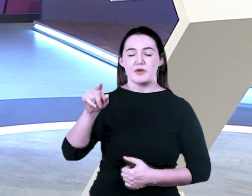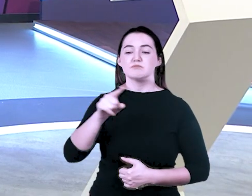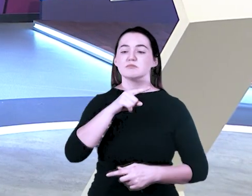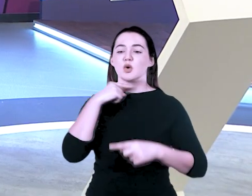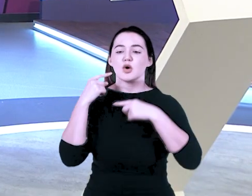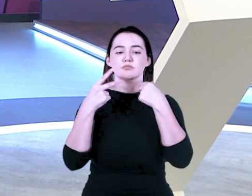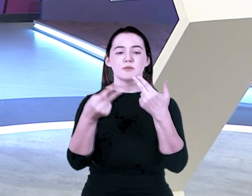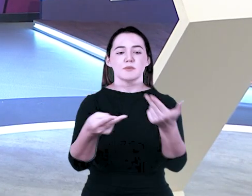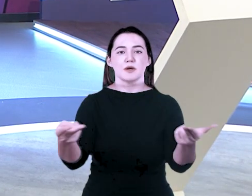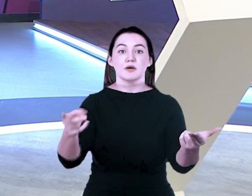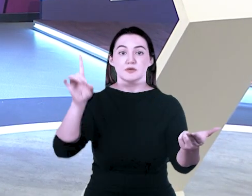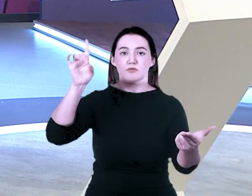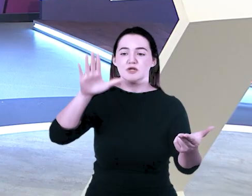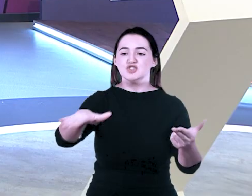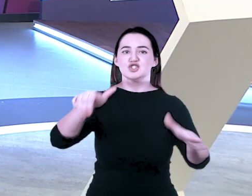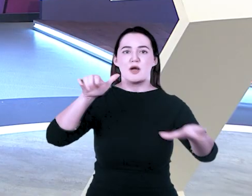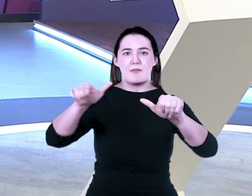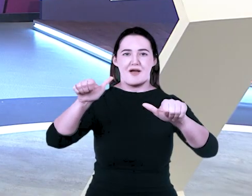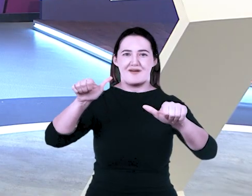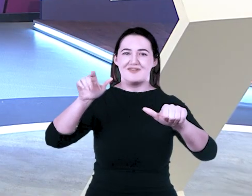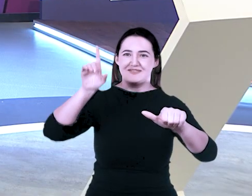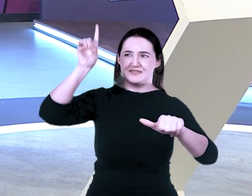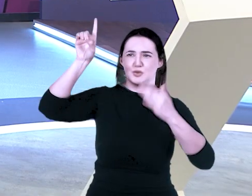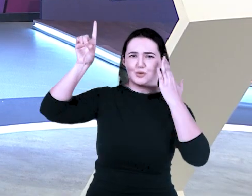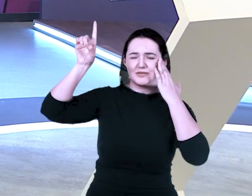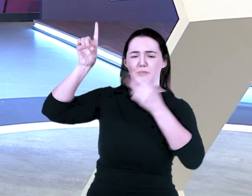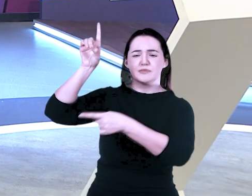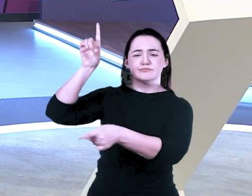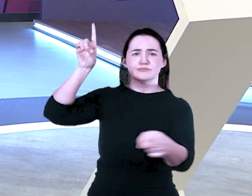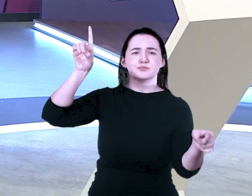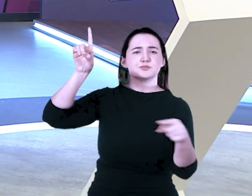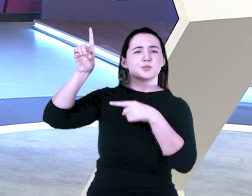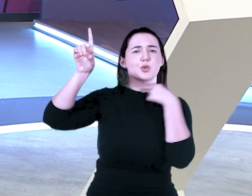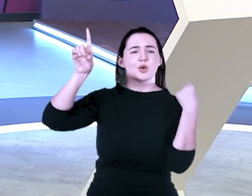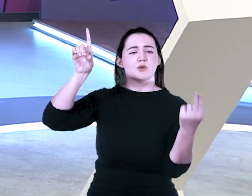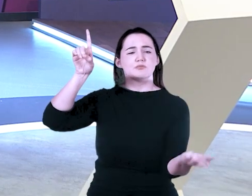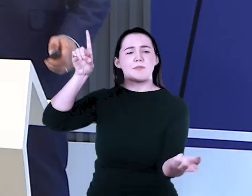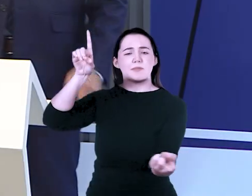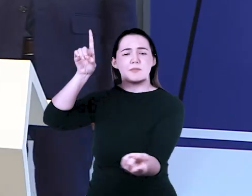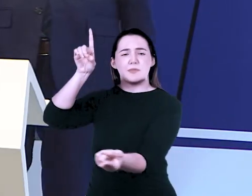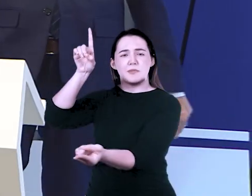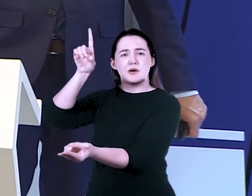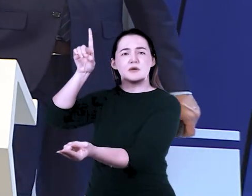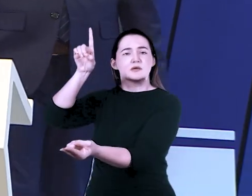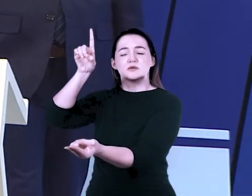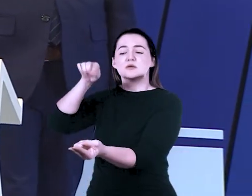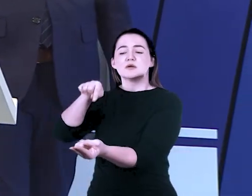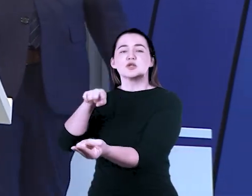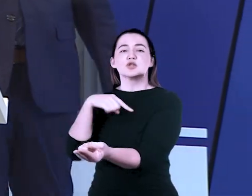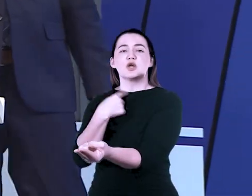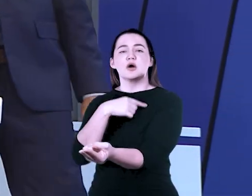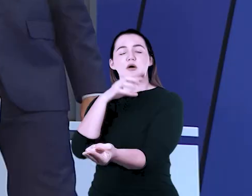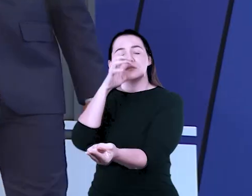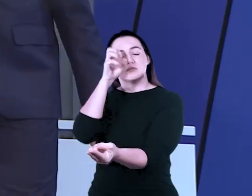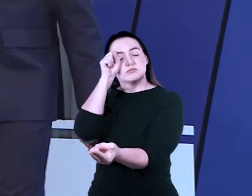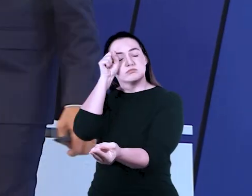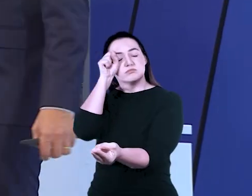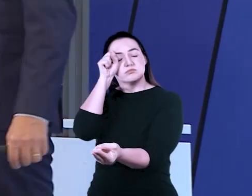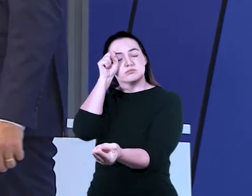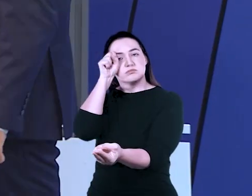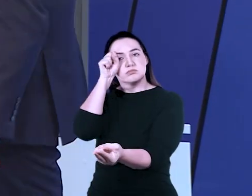acordar será o dia da nossa grande esperança. o dia da nossa grande